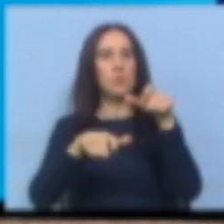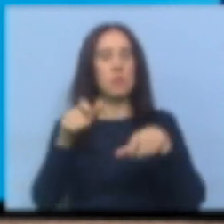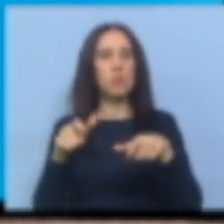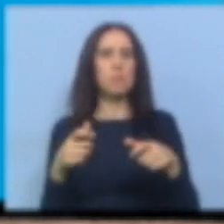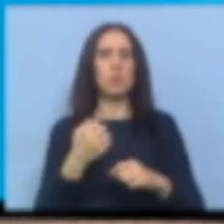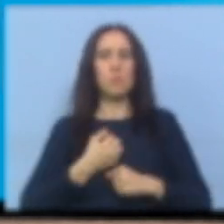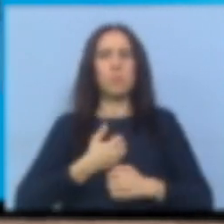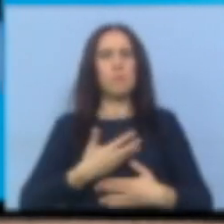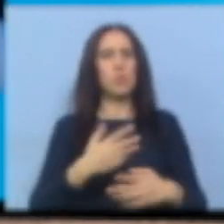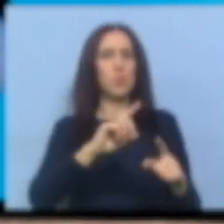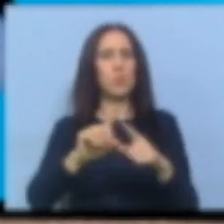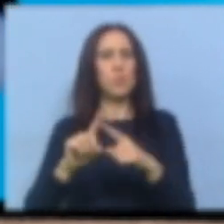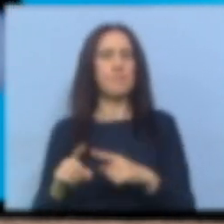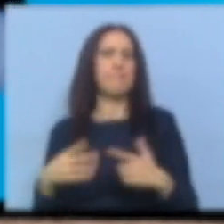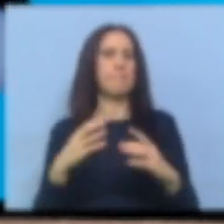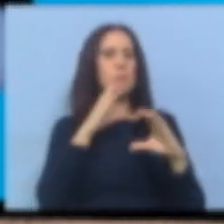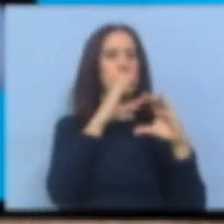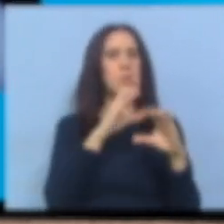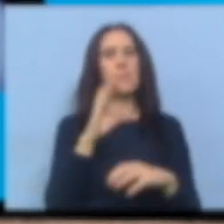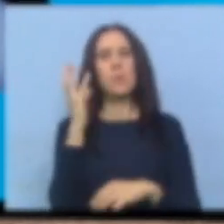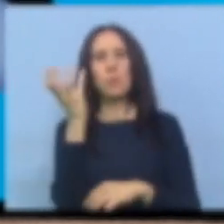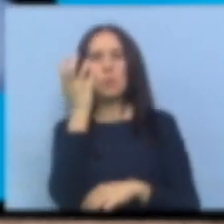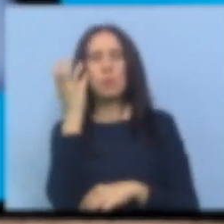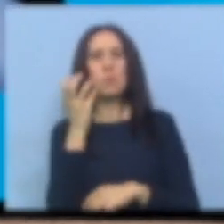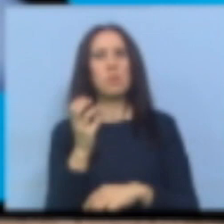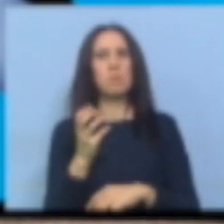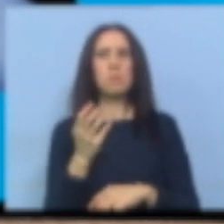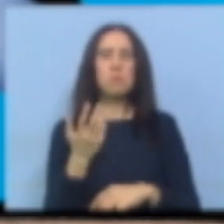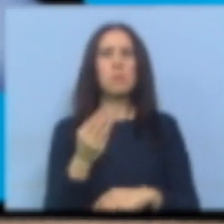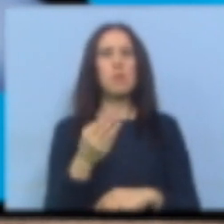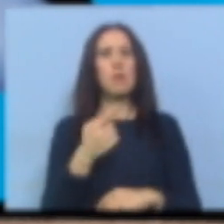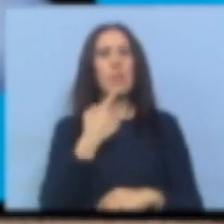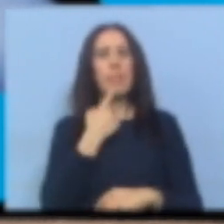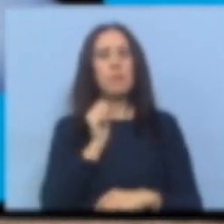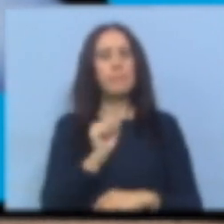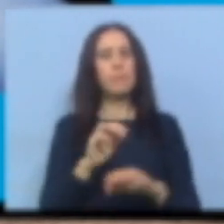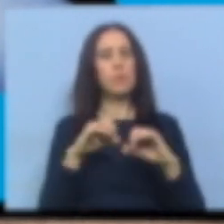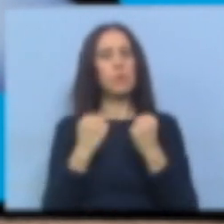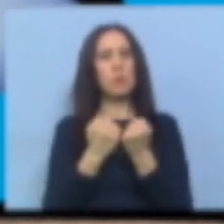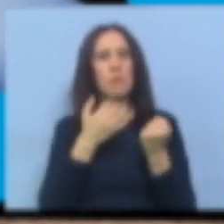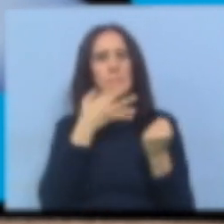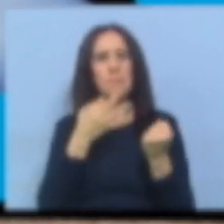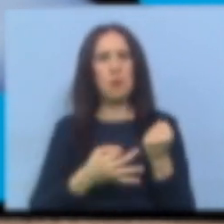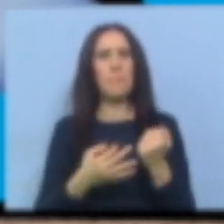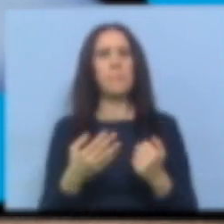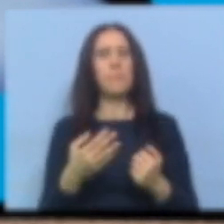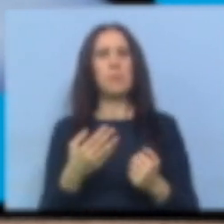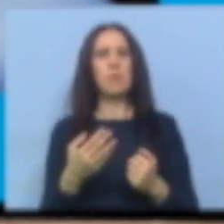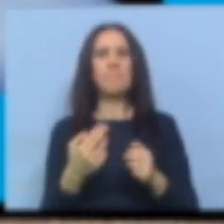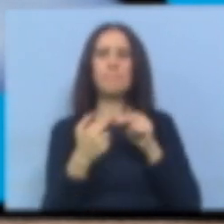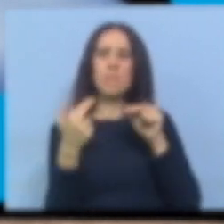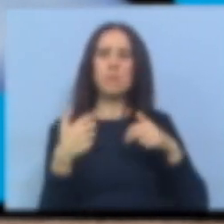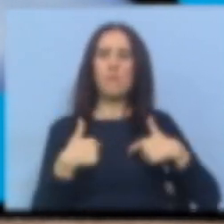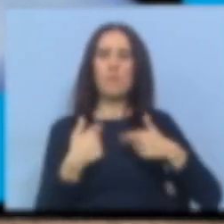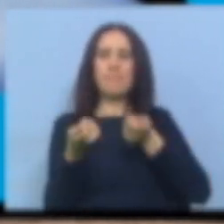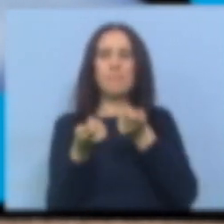diversas profissões, comunicação, cultura, todo o domínio da intervenção social, da mediação